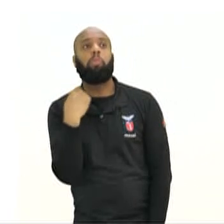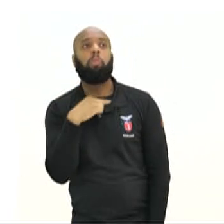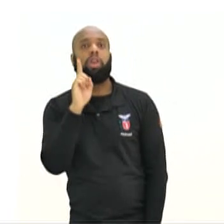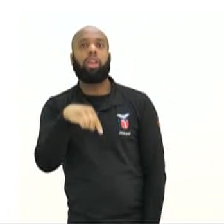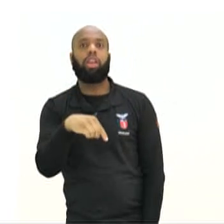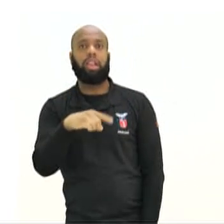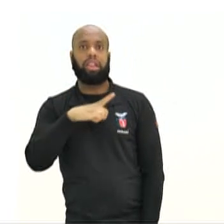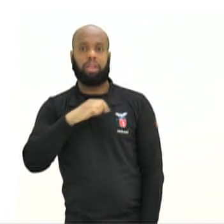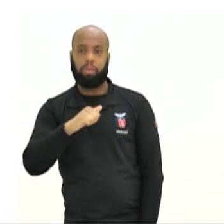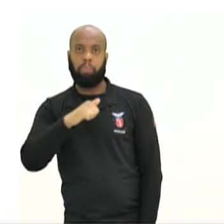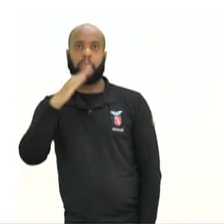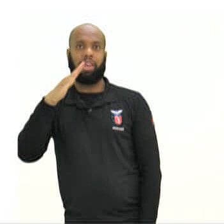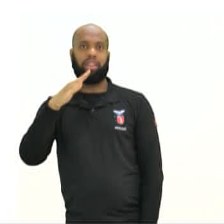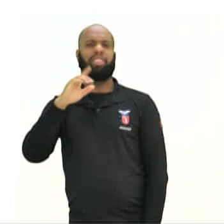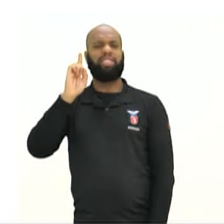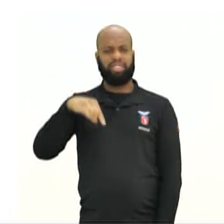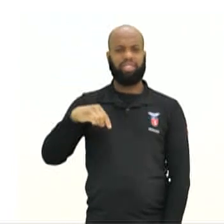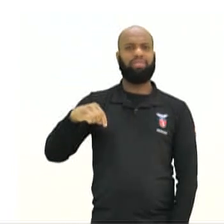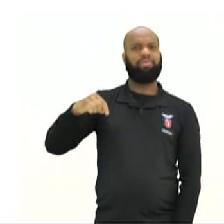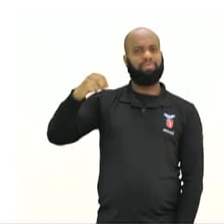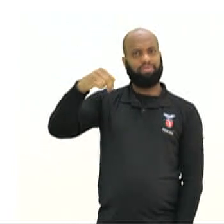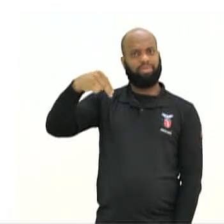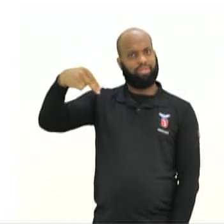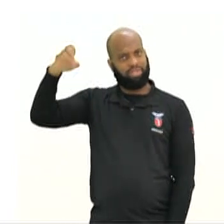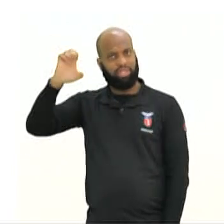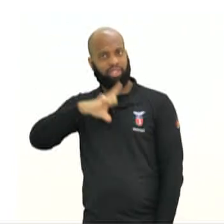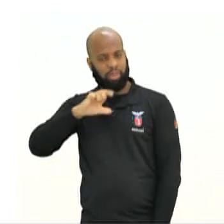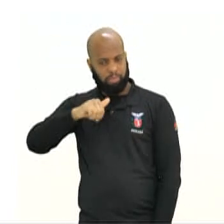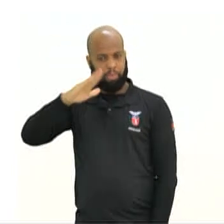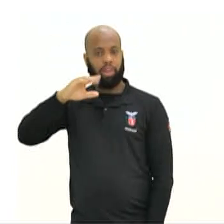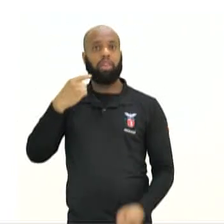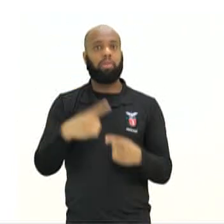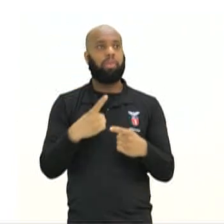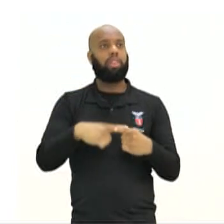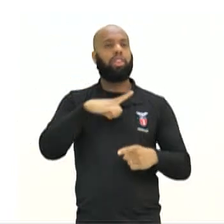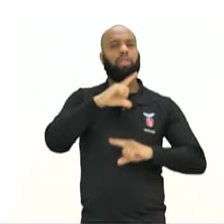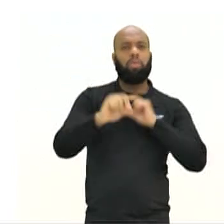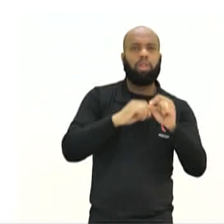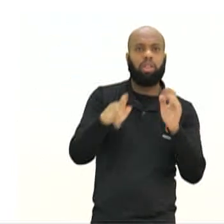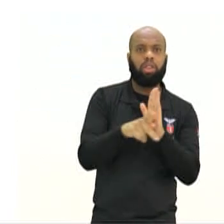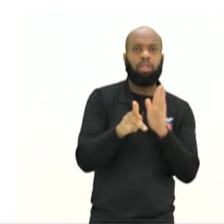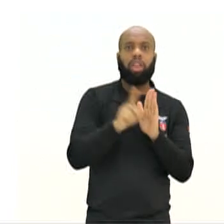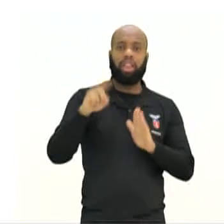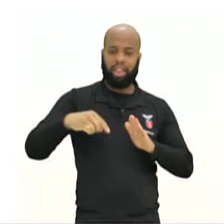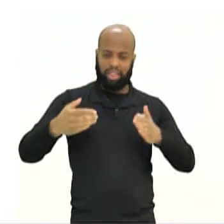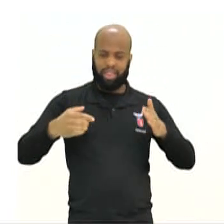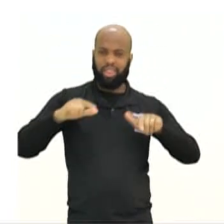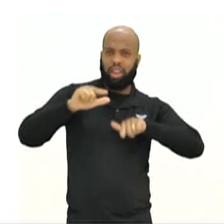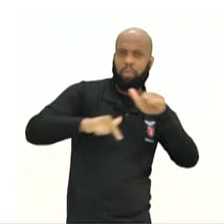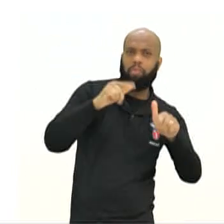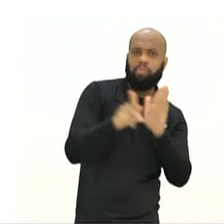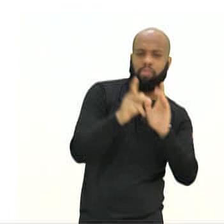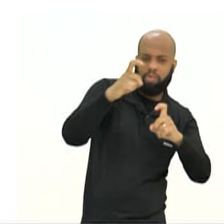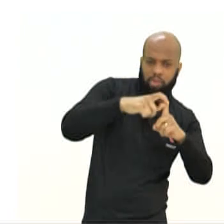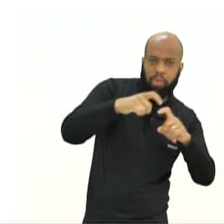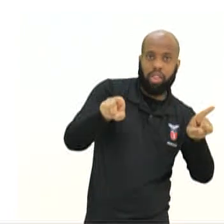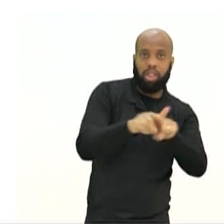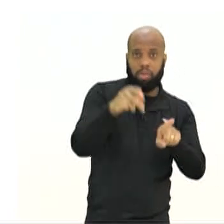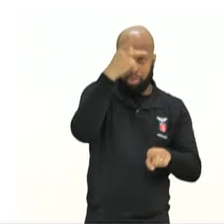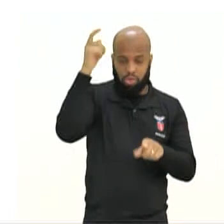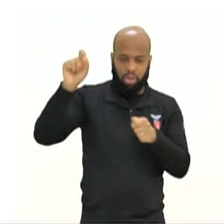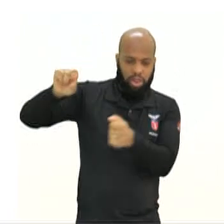maior empregadora do sertão. É a ela que devem os empregos do médico ao coveiro, da risadeira